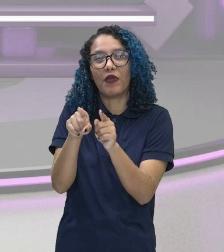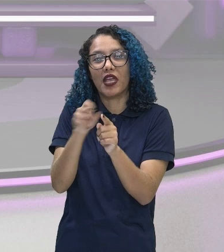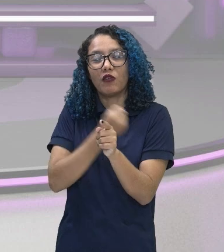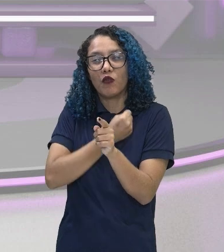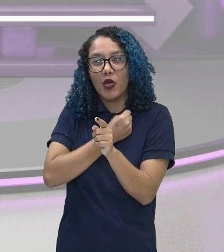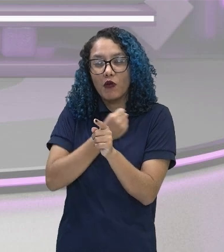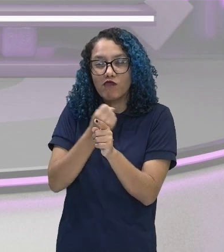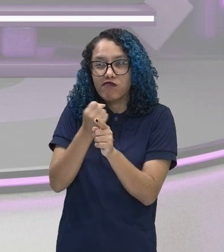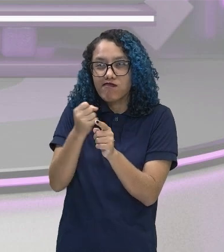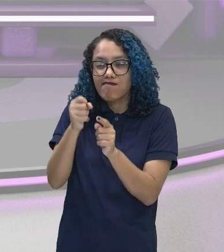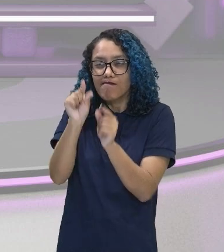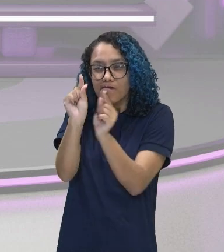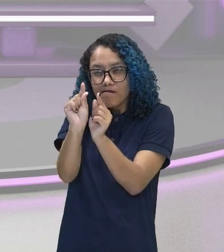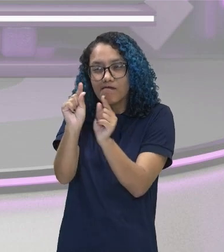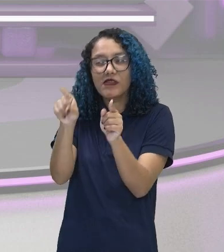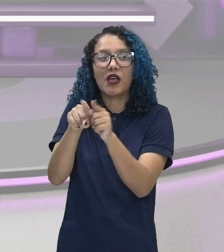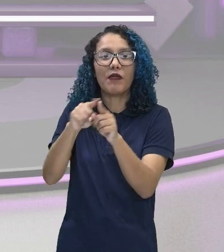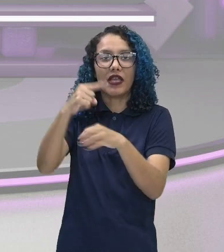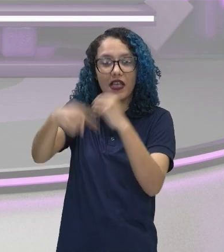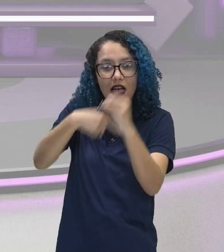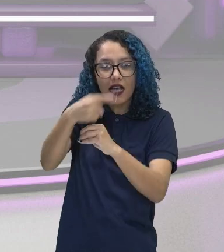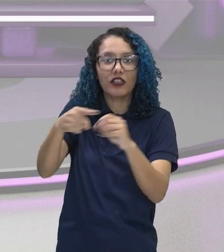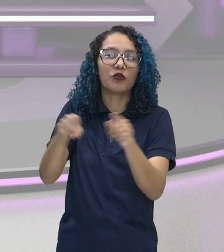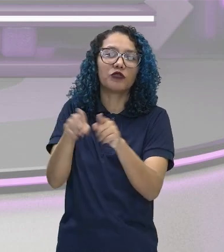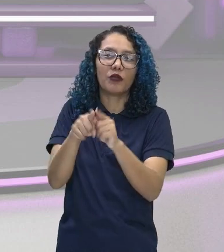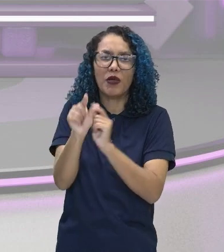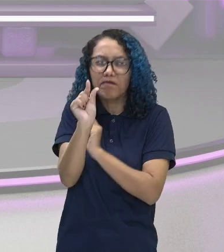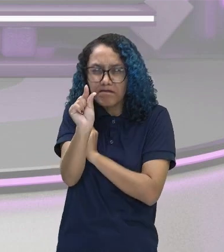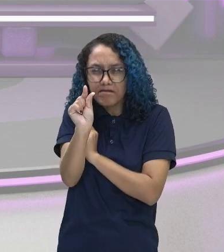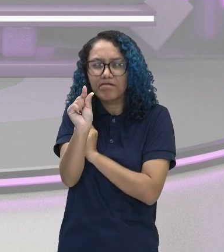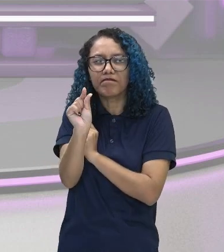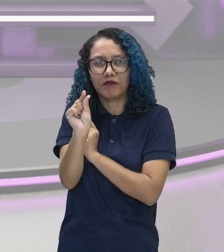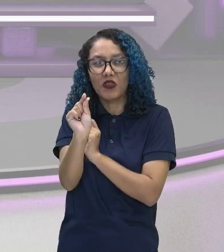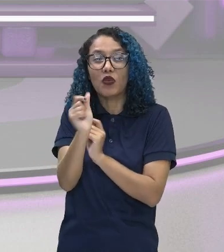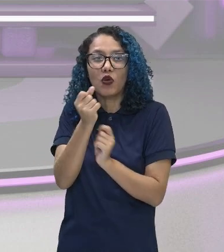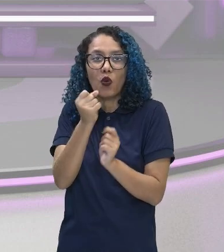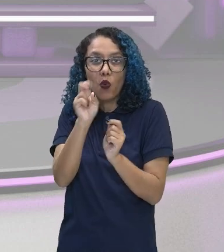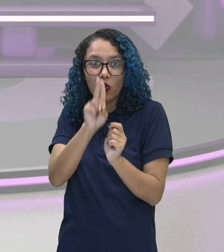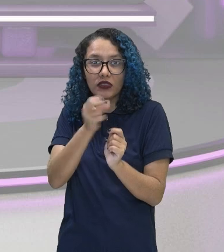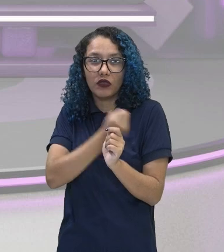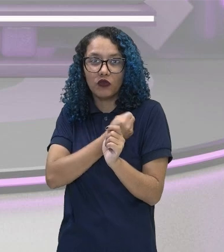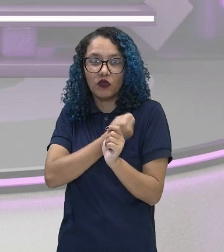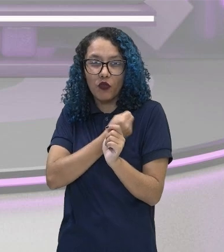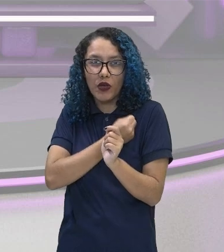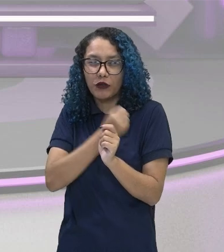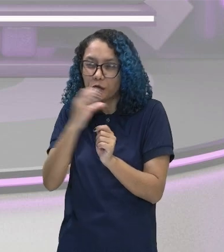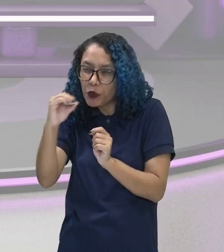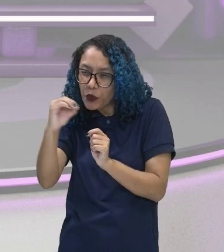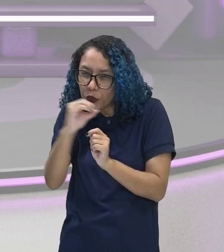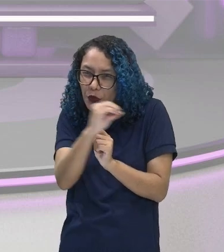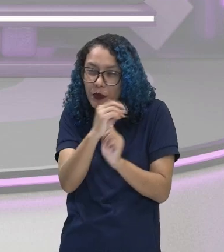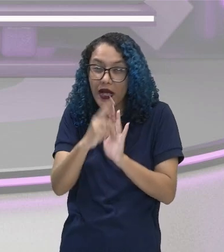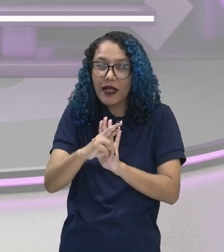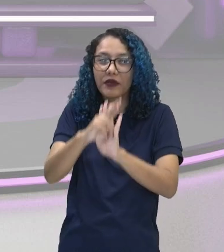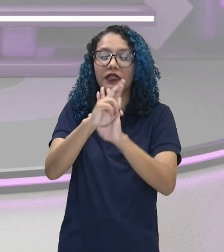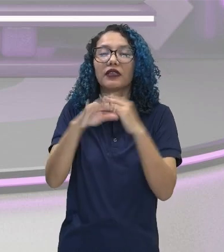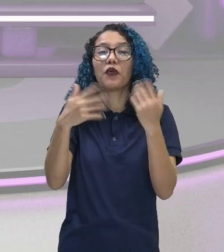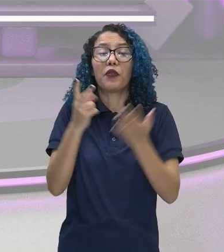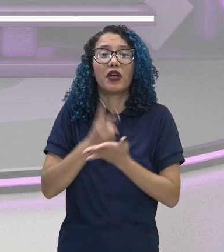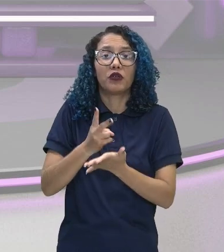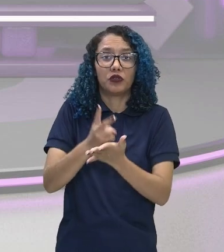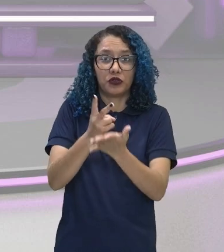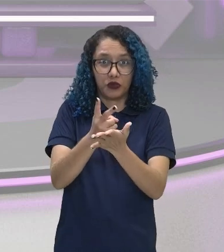número muito pequeno. Certo? Então, para começarmos, né, para darmos continuidade, na verdade, na nossa conversa